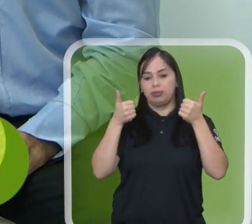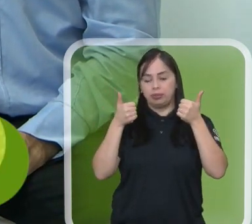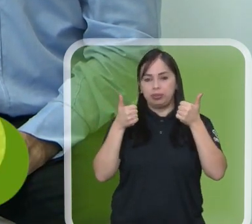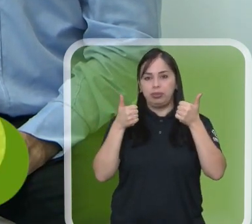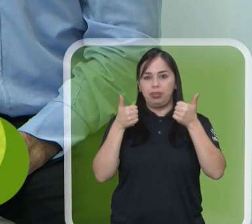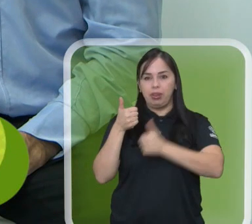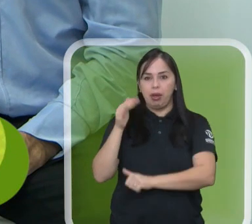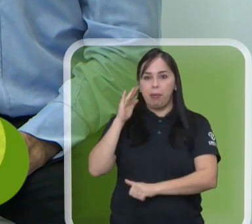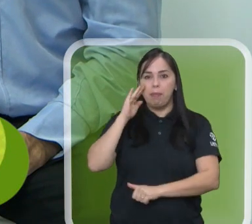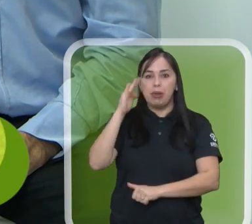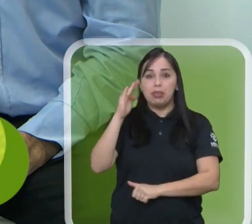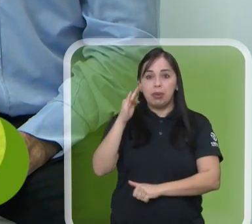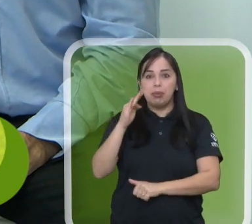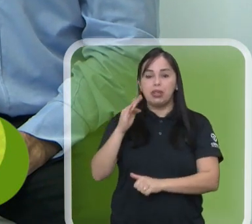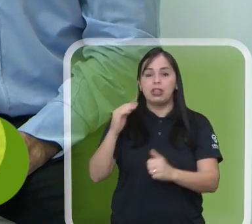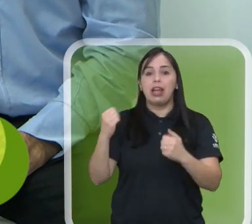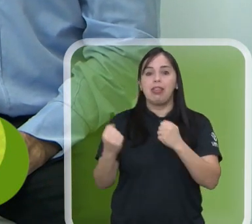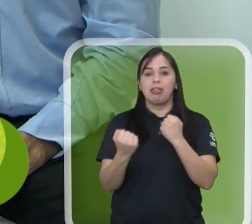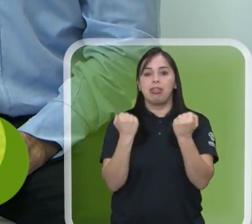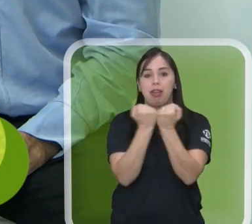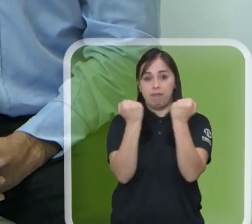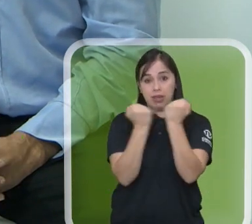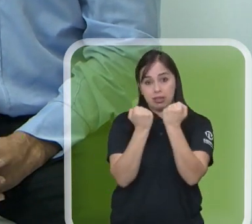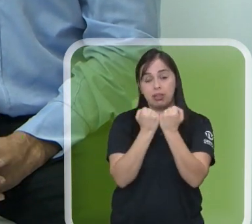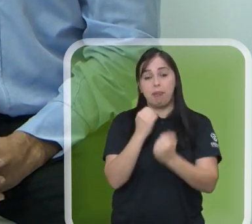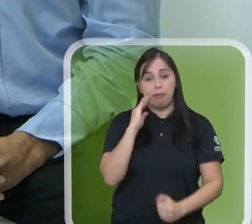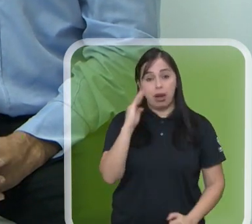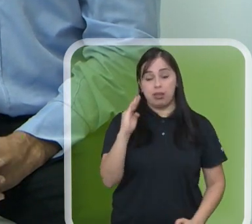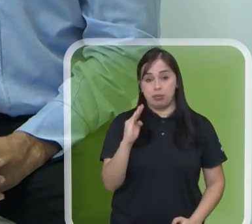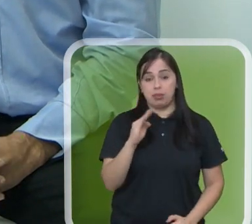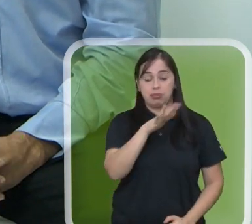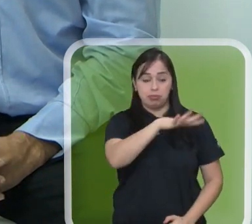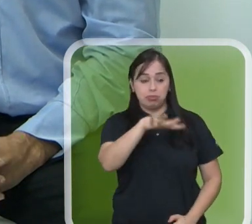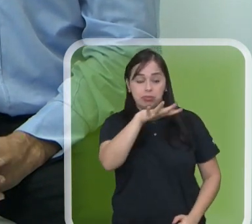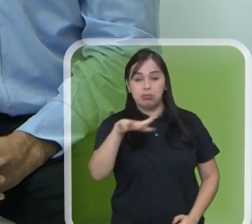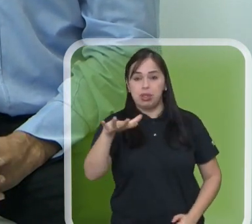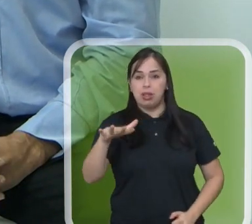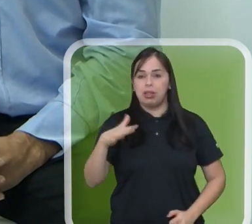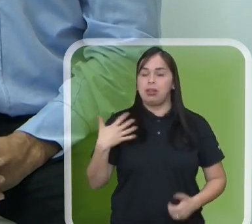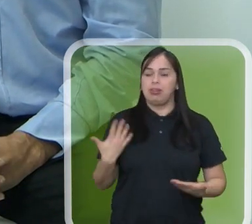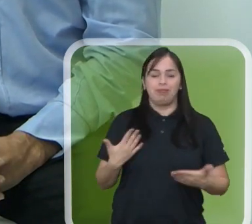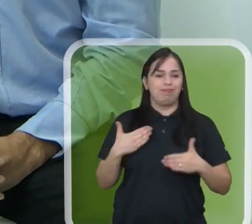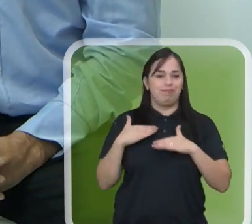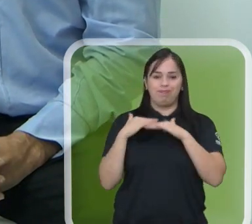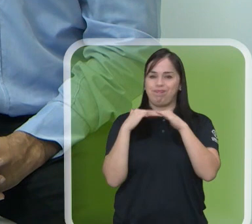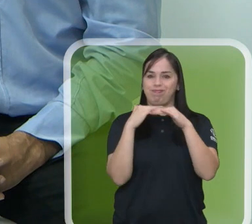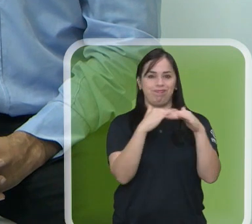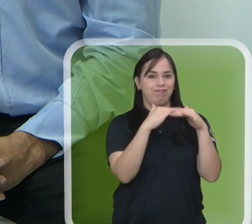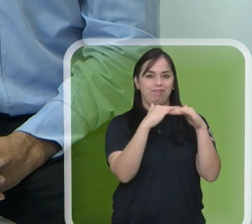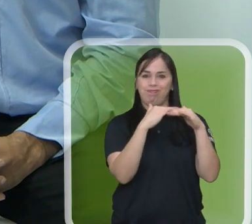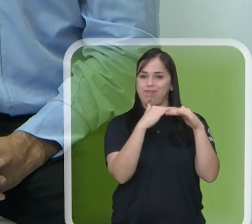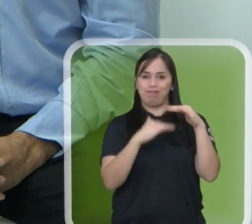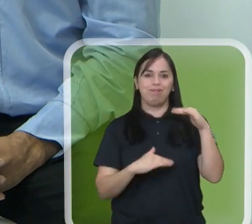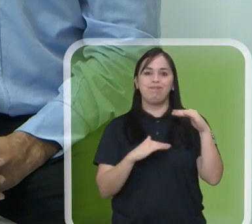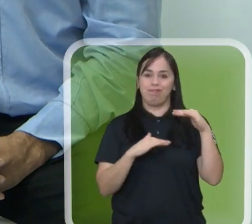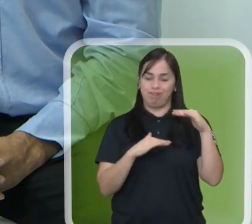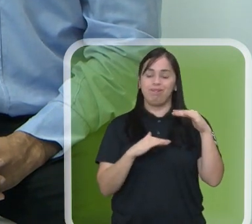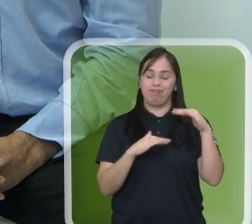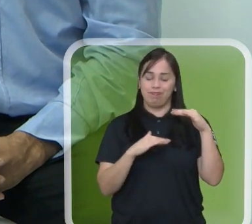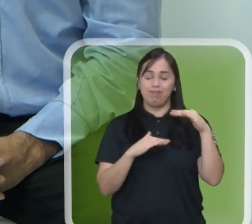principalmente no setor ofensivo. Ali realmente a gente não conseguiu ser igual aos adversários. É onde a gente